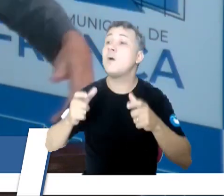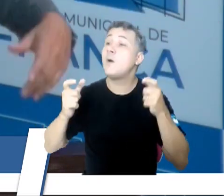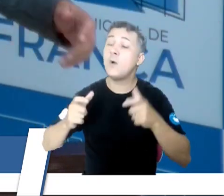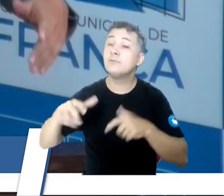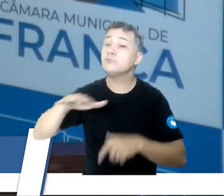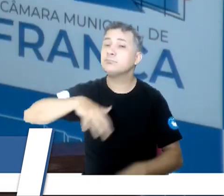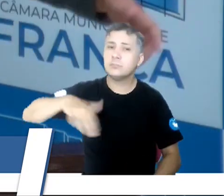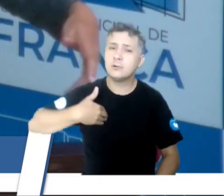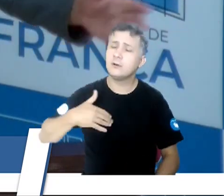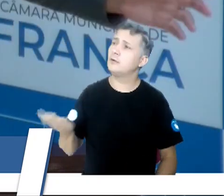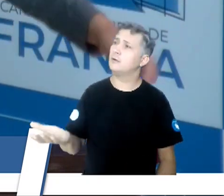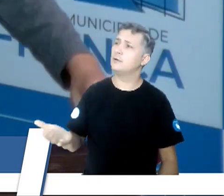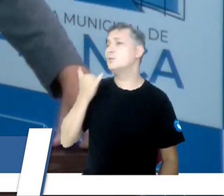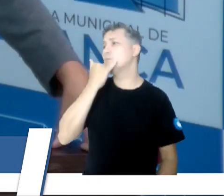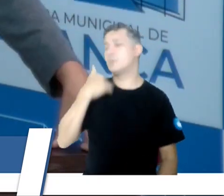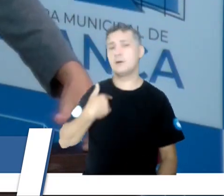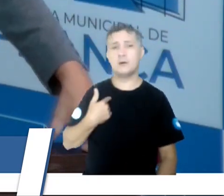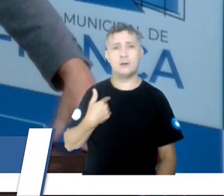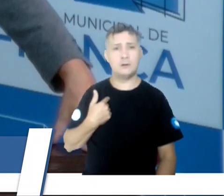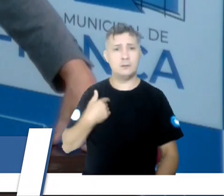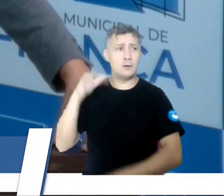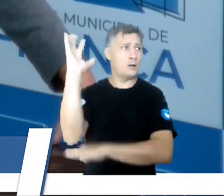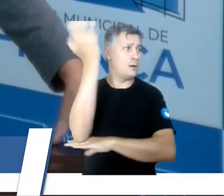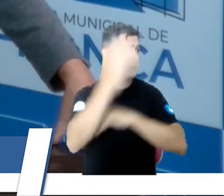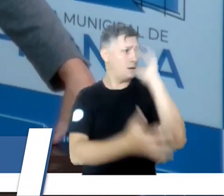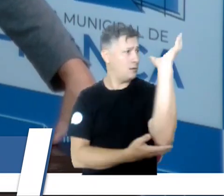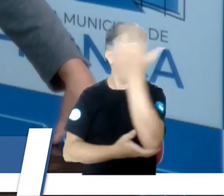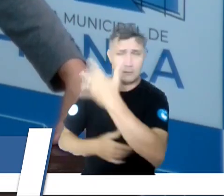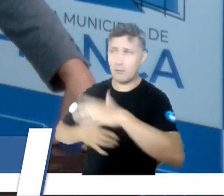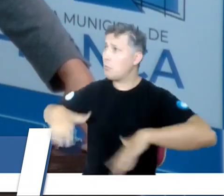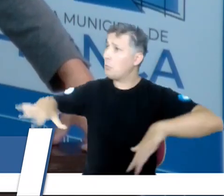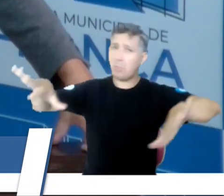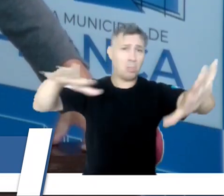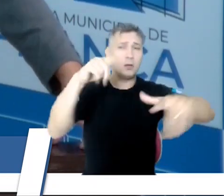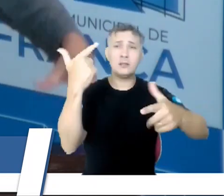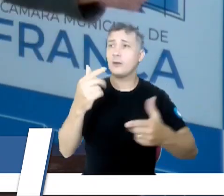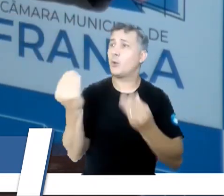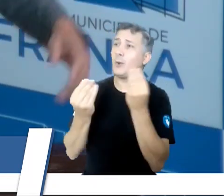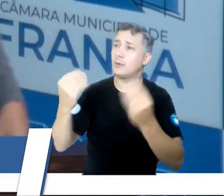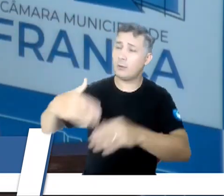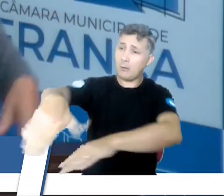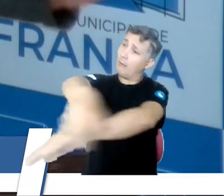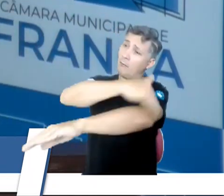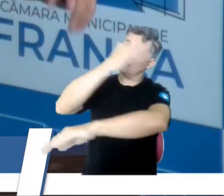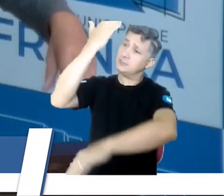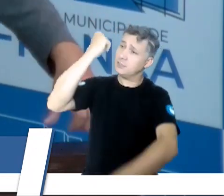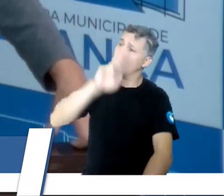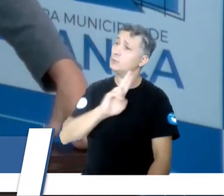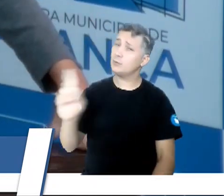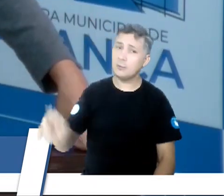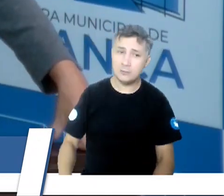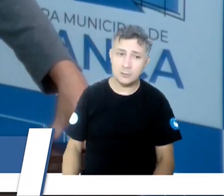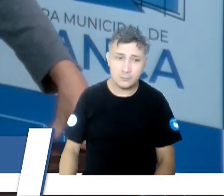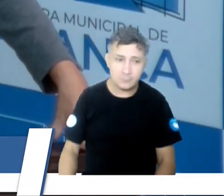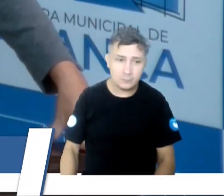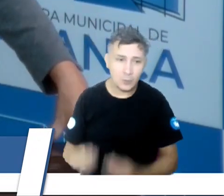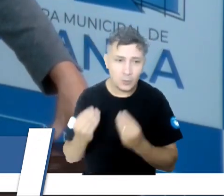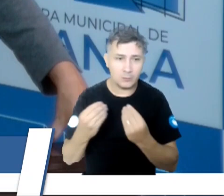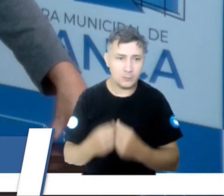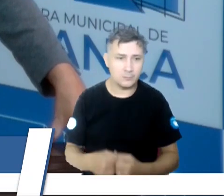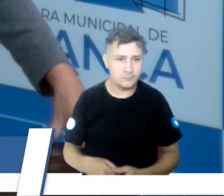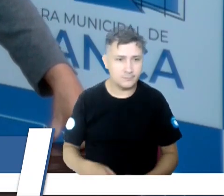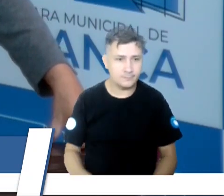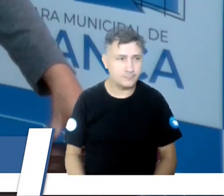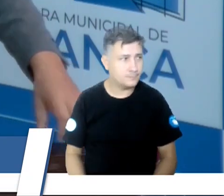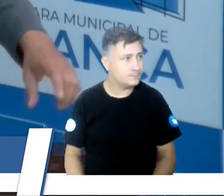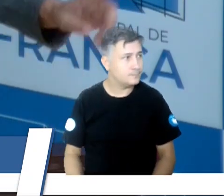eu estou no meio do mato aqui, não tem como eu falar mais para você. Aí pegou na hora, mas infelizmente